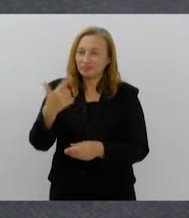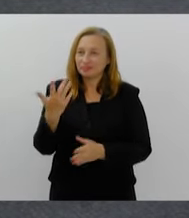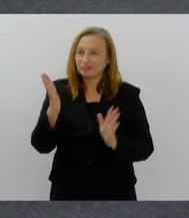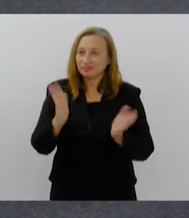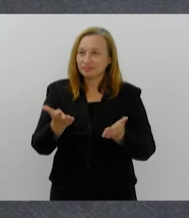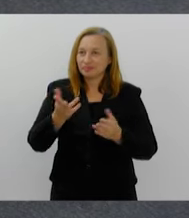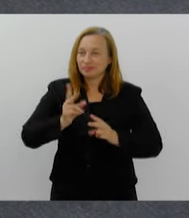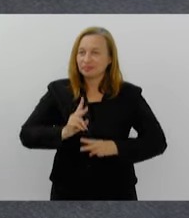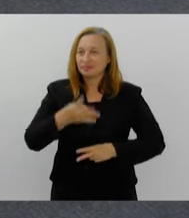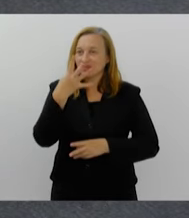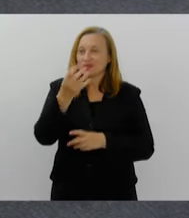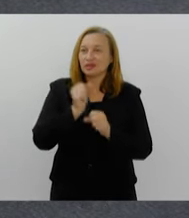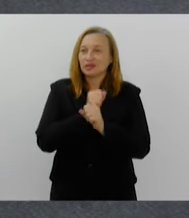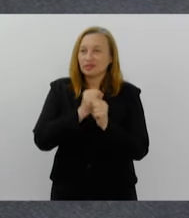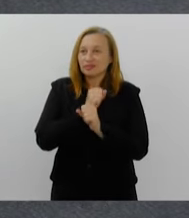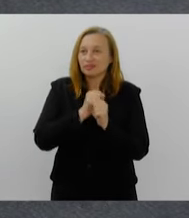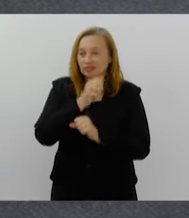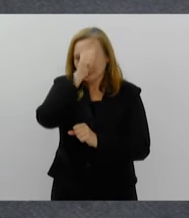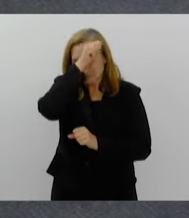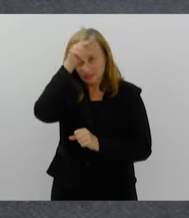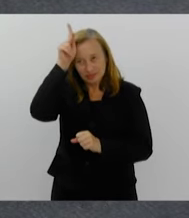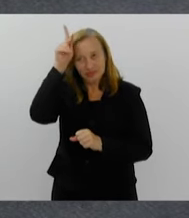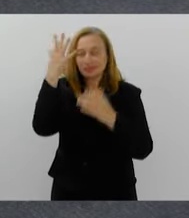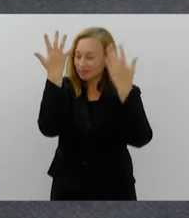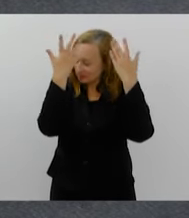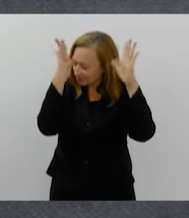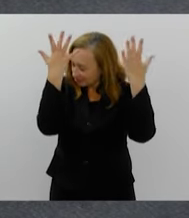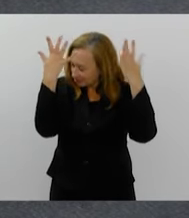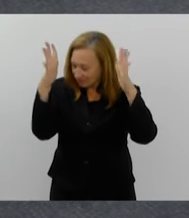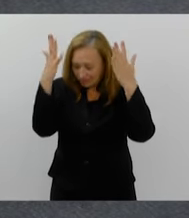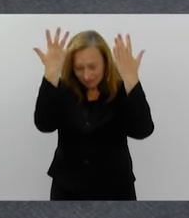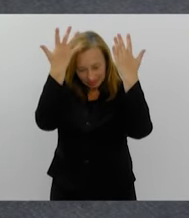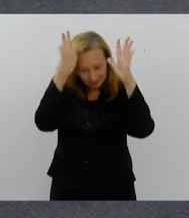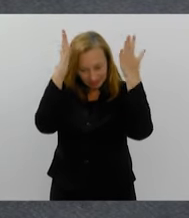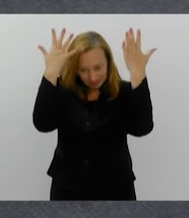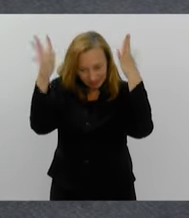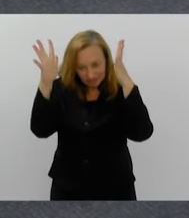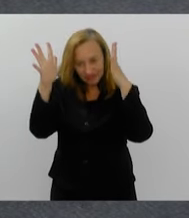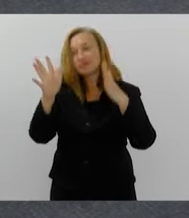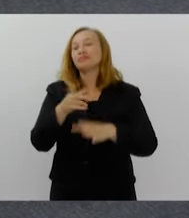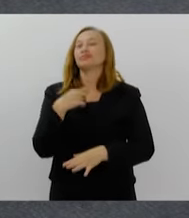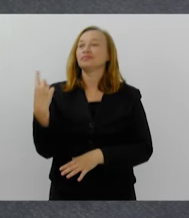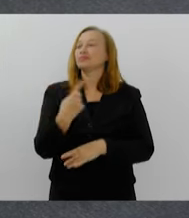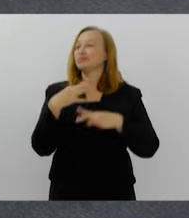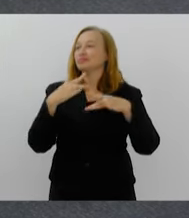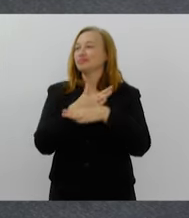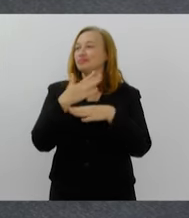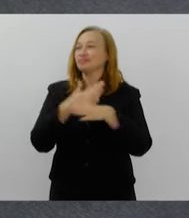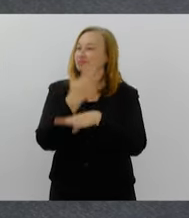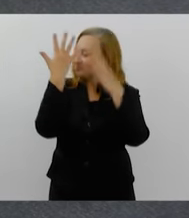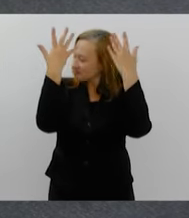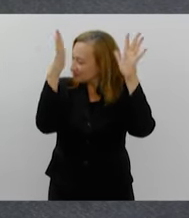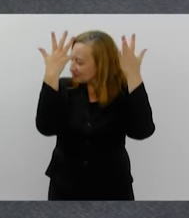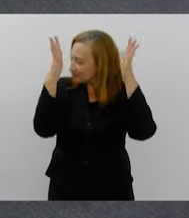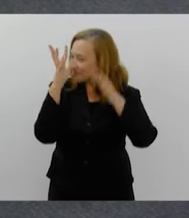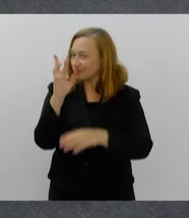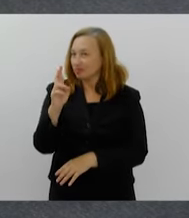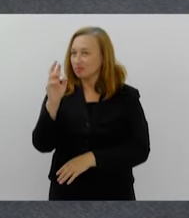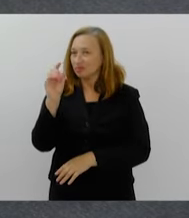nos próximos 4 anos. Parabéns, parabéns da nossa cidade. Parabéns,